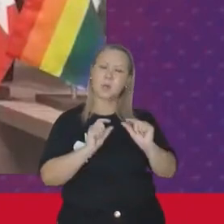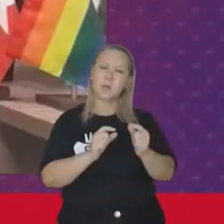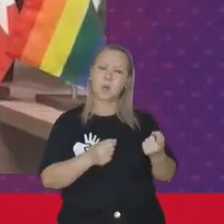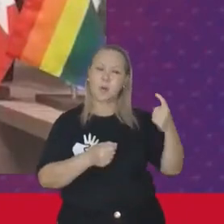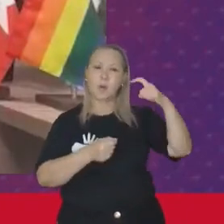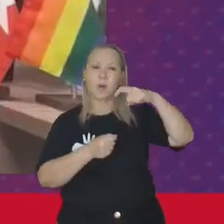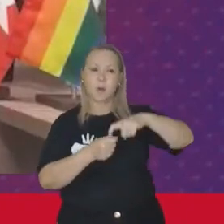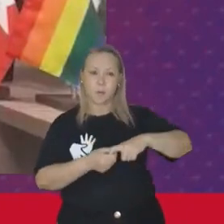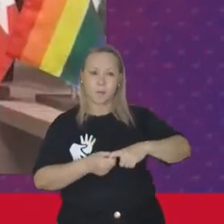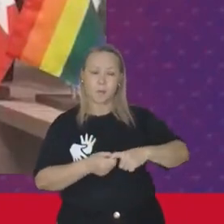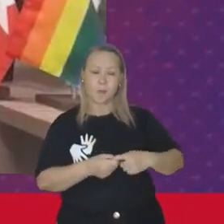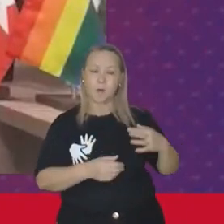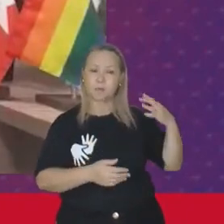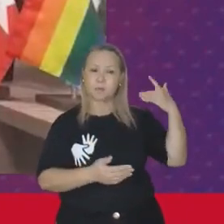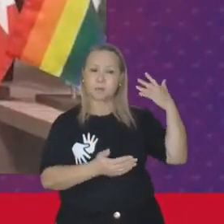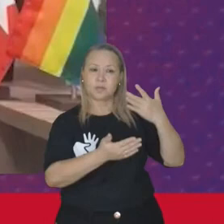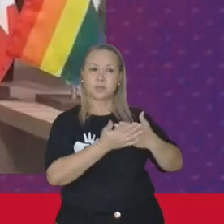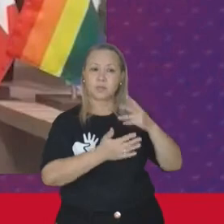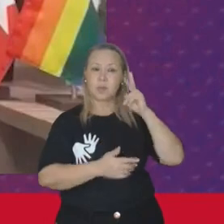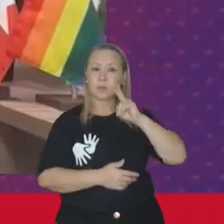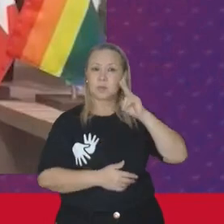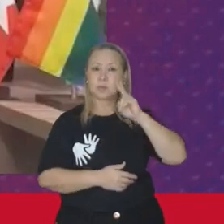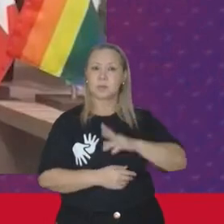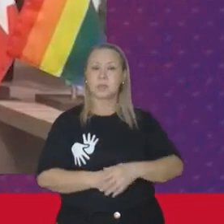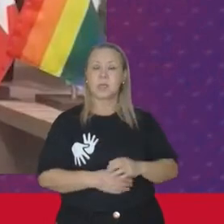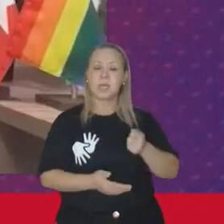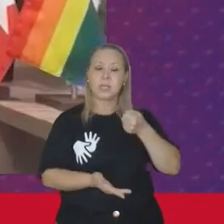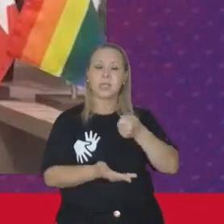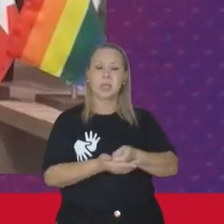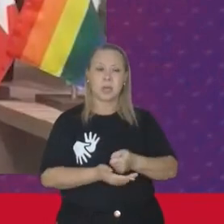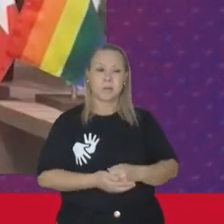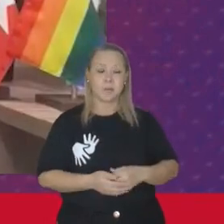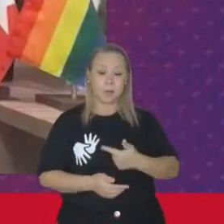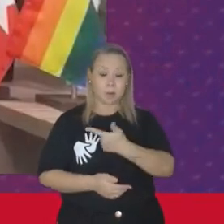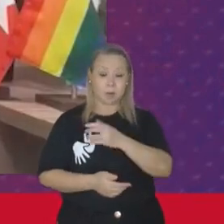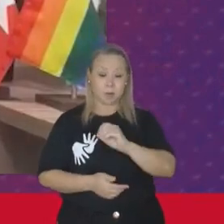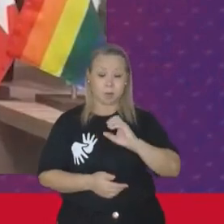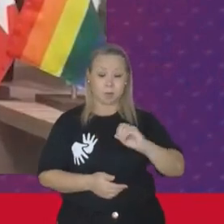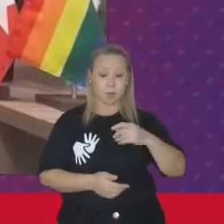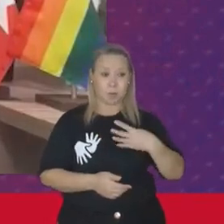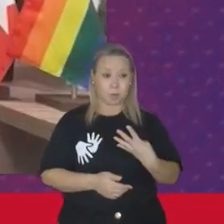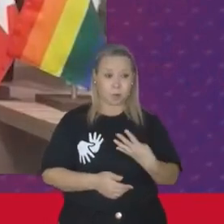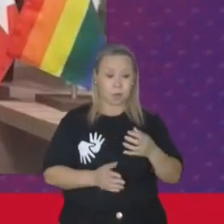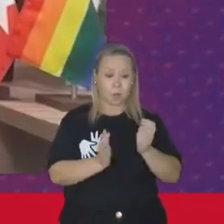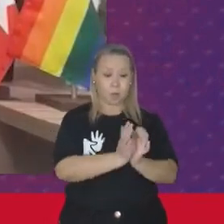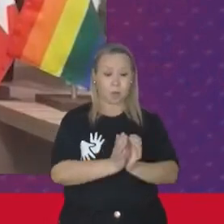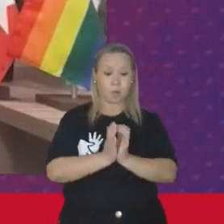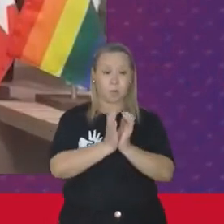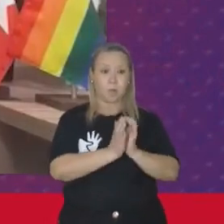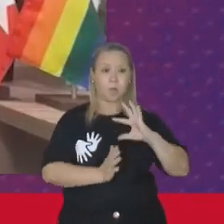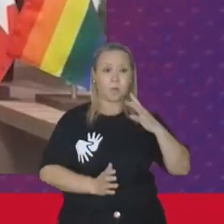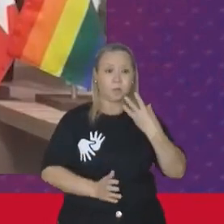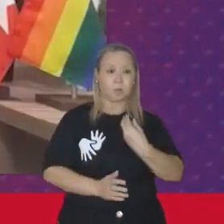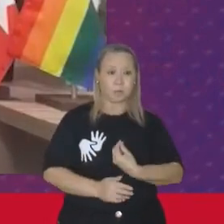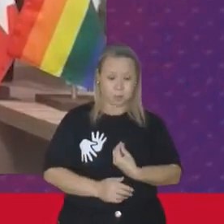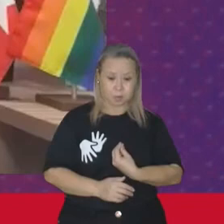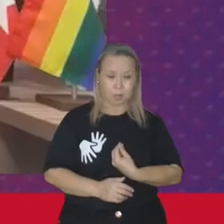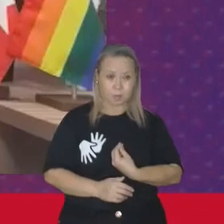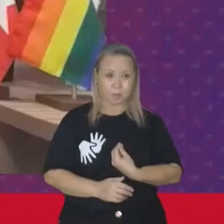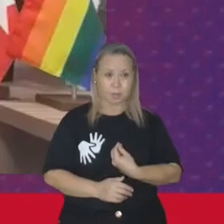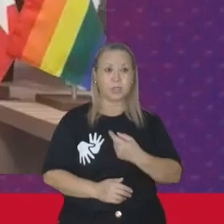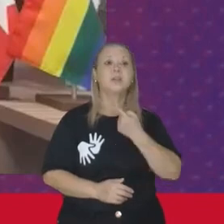volta um pouquinho ali na história e reafirma, né, que em 2004 um grupo de travestis e